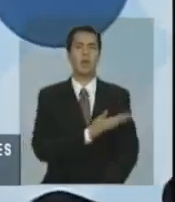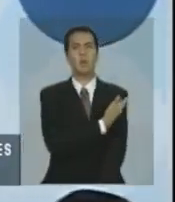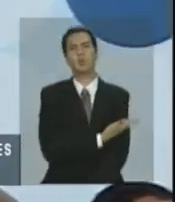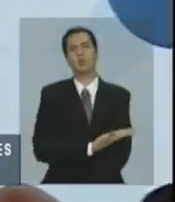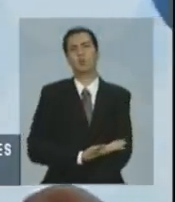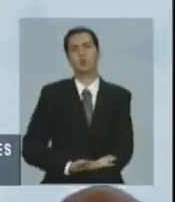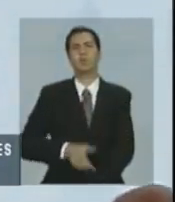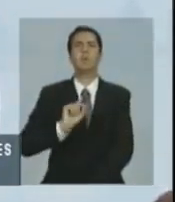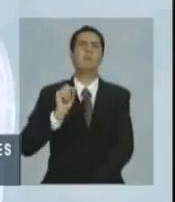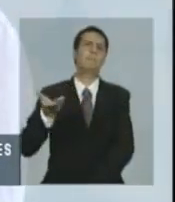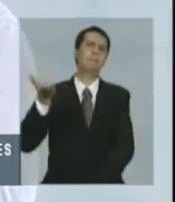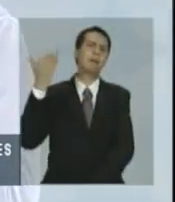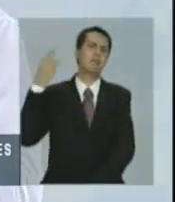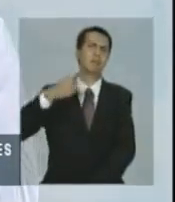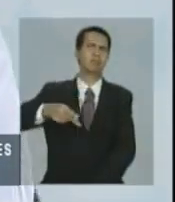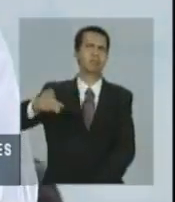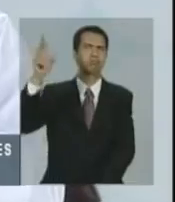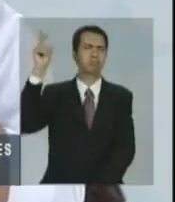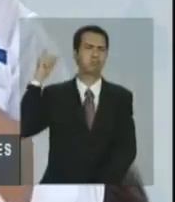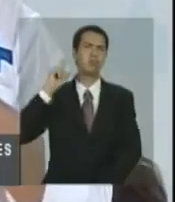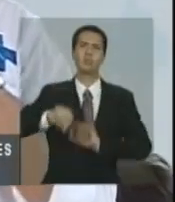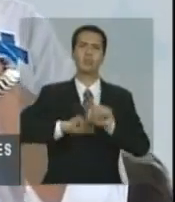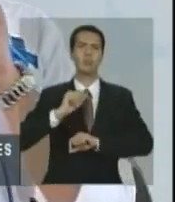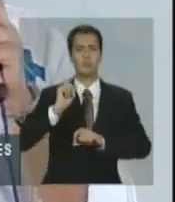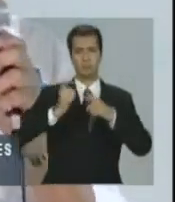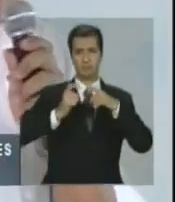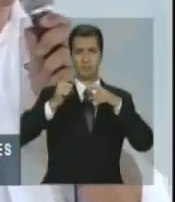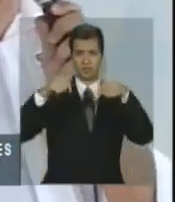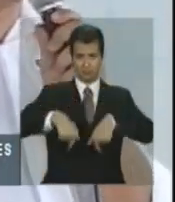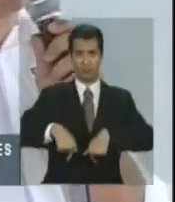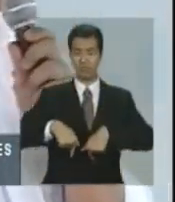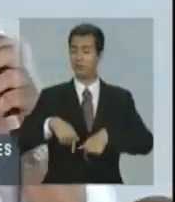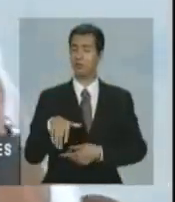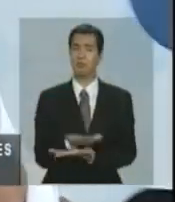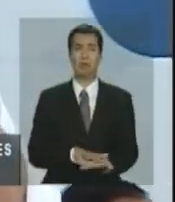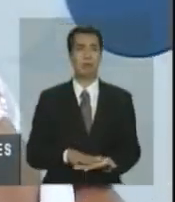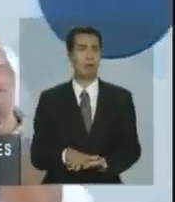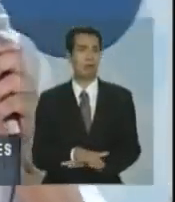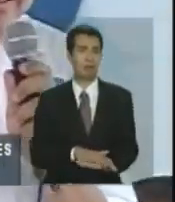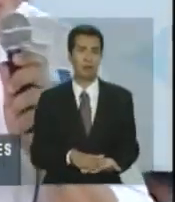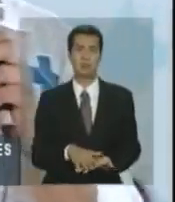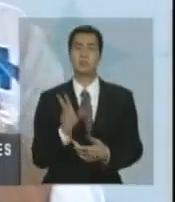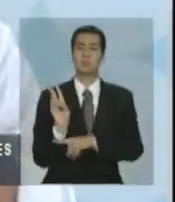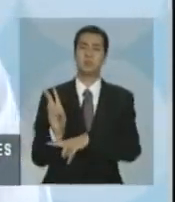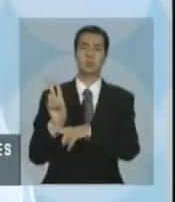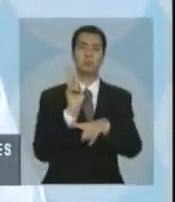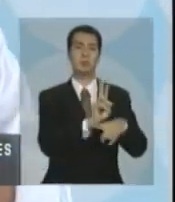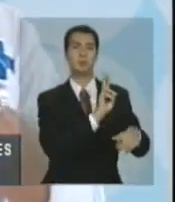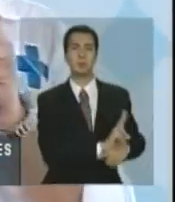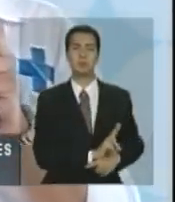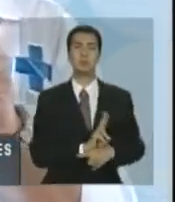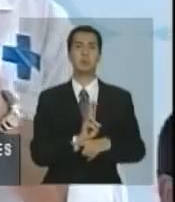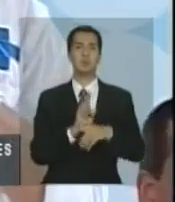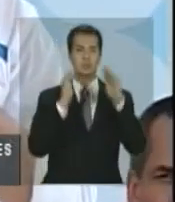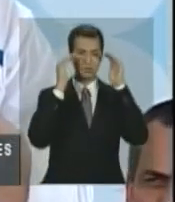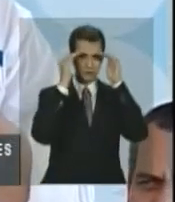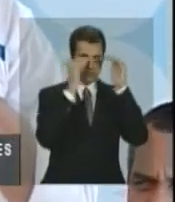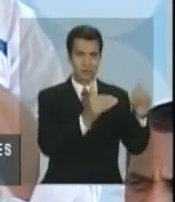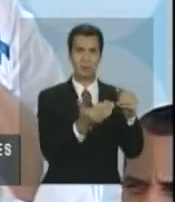Janeiro teve ao longo de muitos anos, de não ter nada de cobertura na atenção básica, na